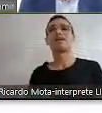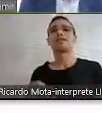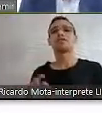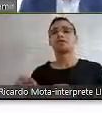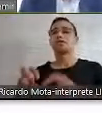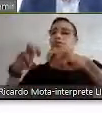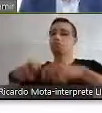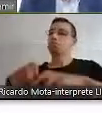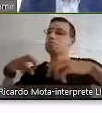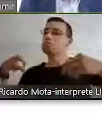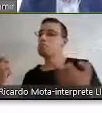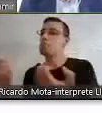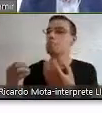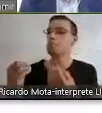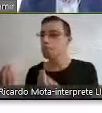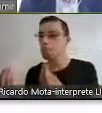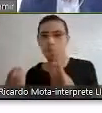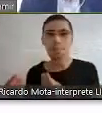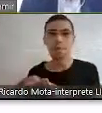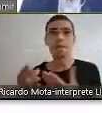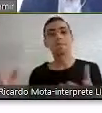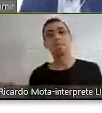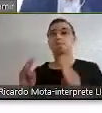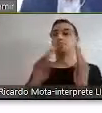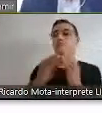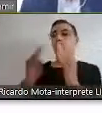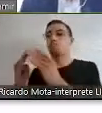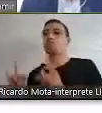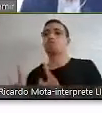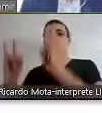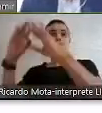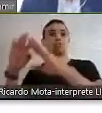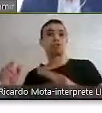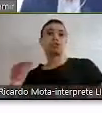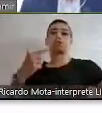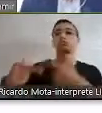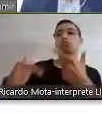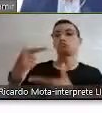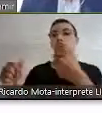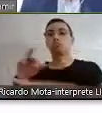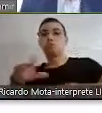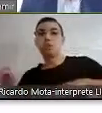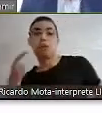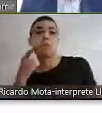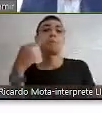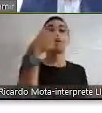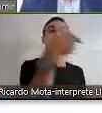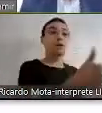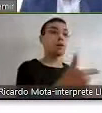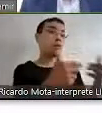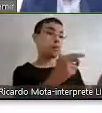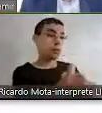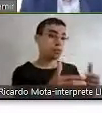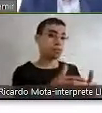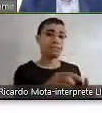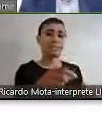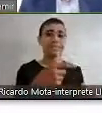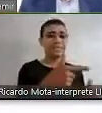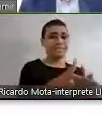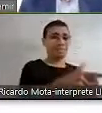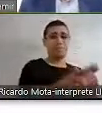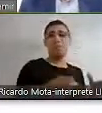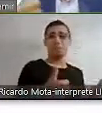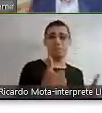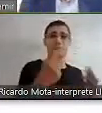edificações, seja um condomínio residencial ou comercial, enquanto a corretiva tem aí uma interferência